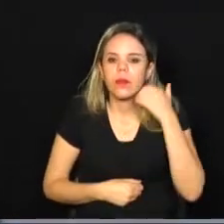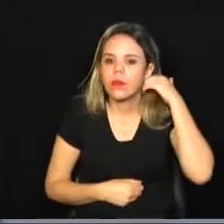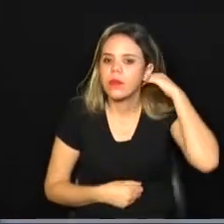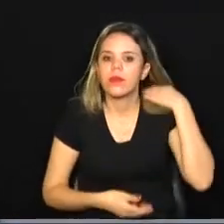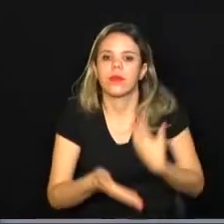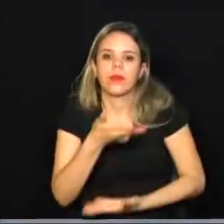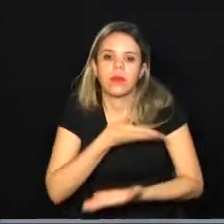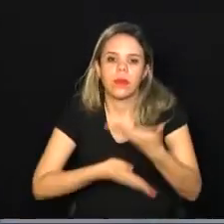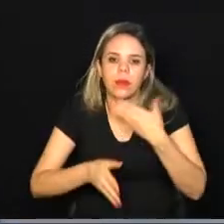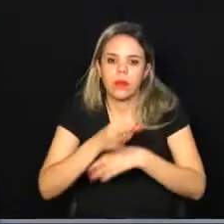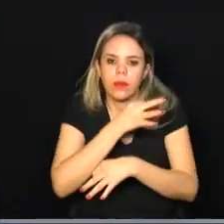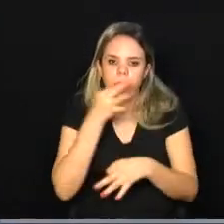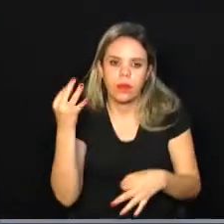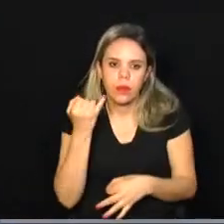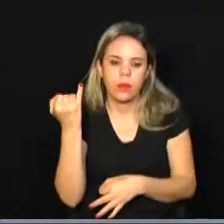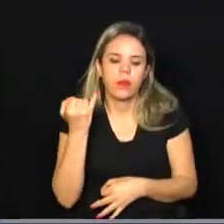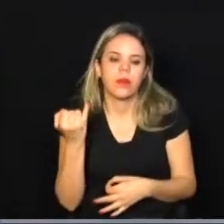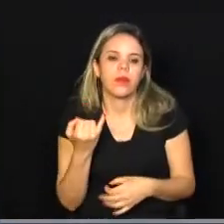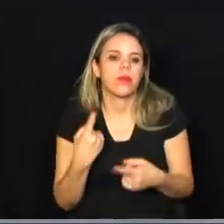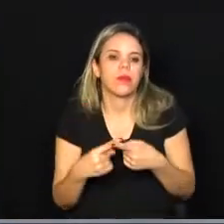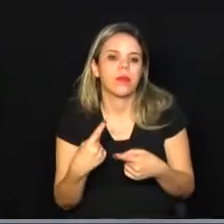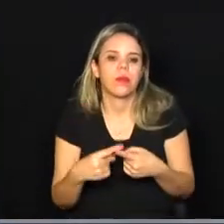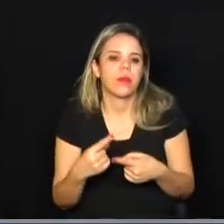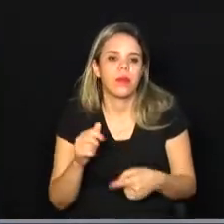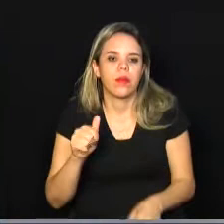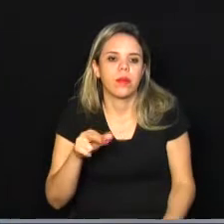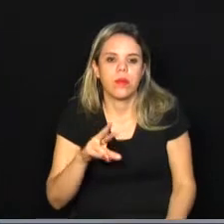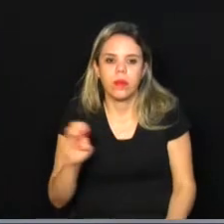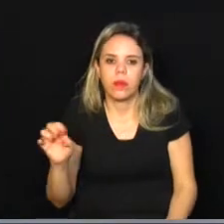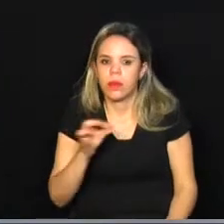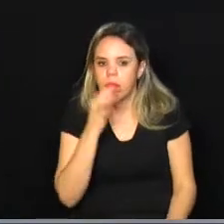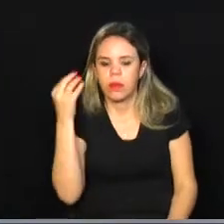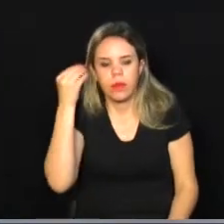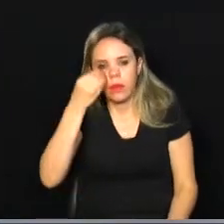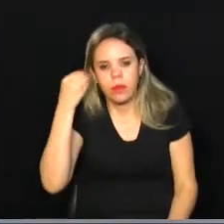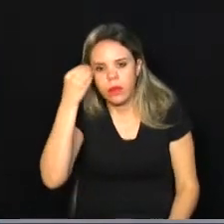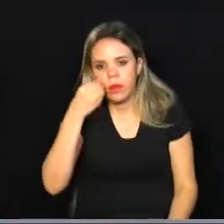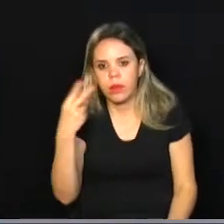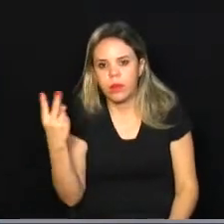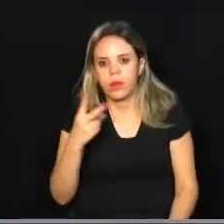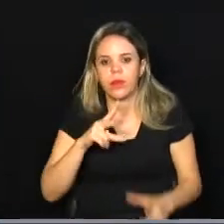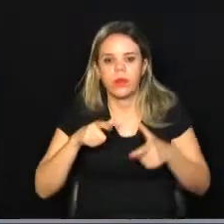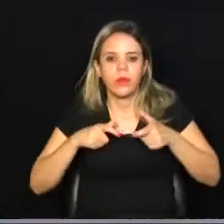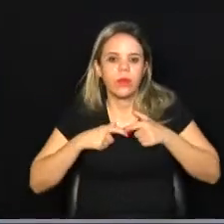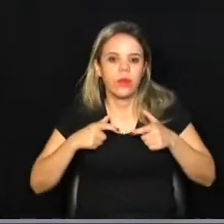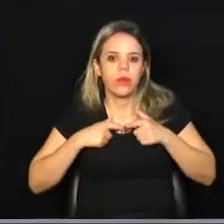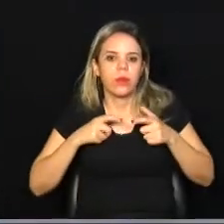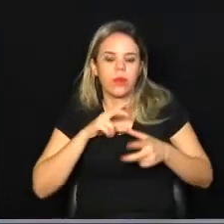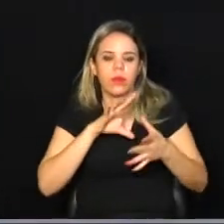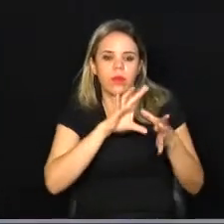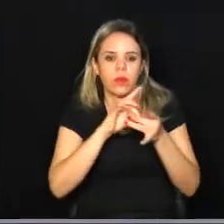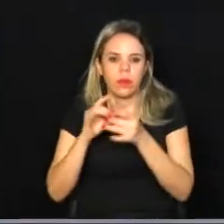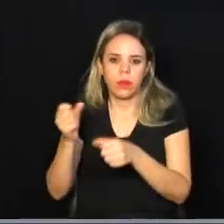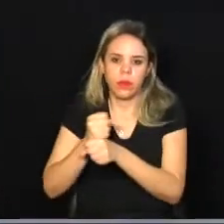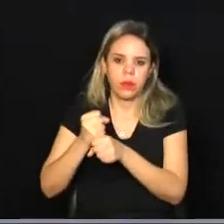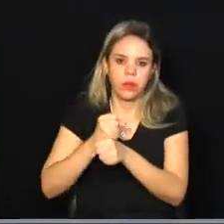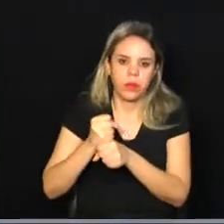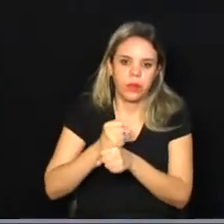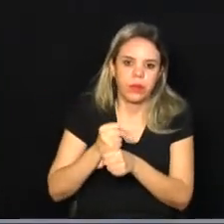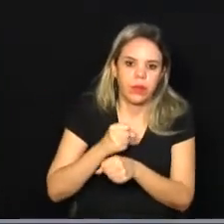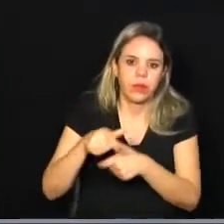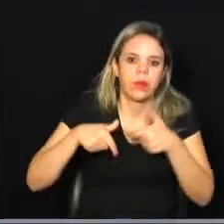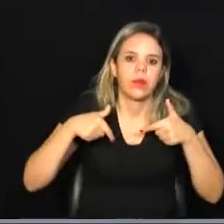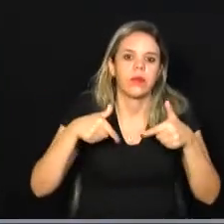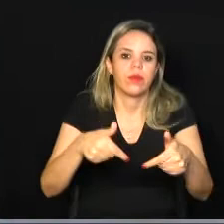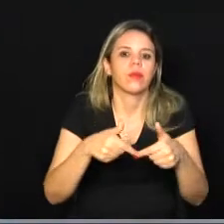troca extremamente rica, porque o André tem toda essa bagagem de 2 medalhas olímpicas, de anos atuando